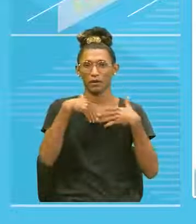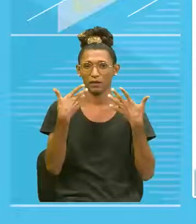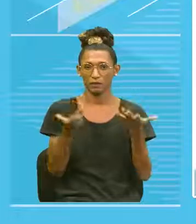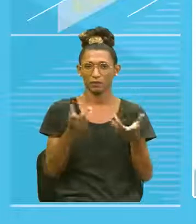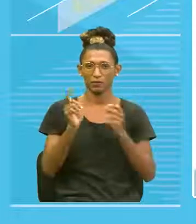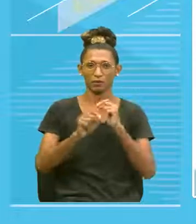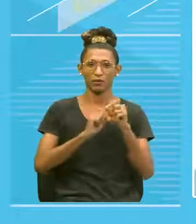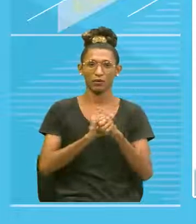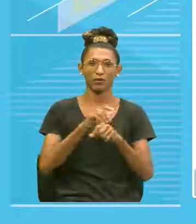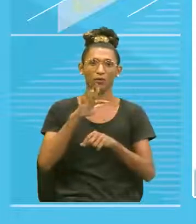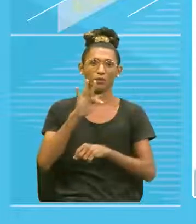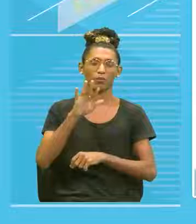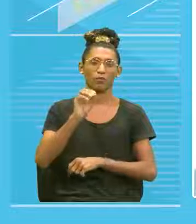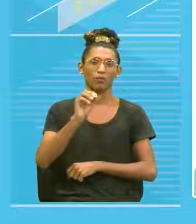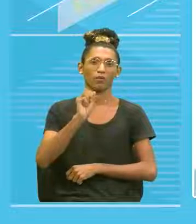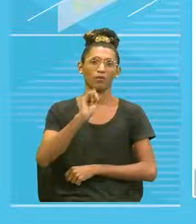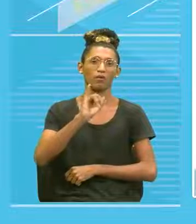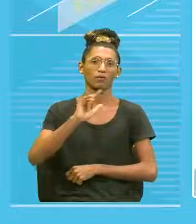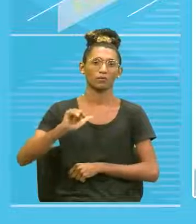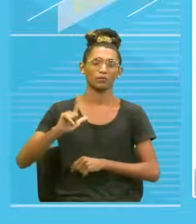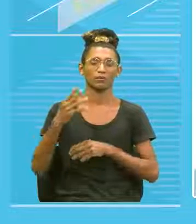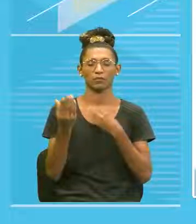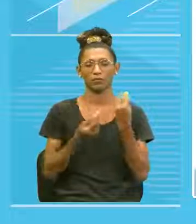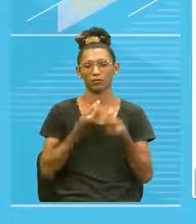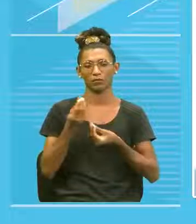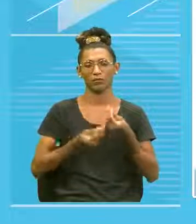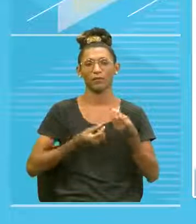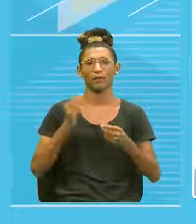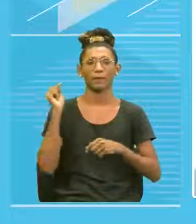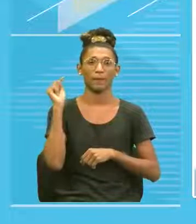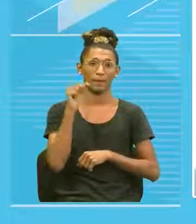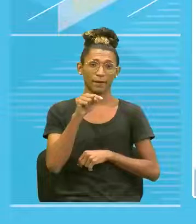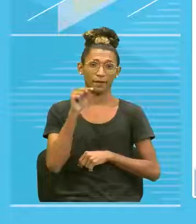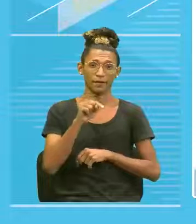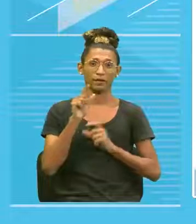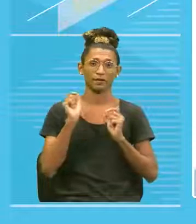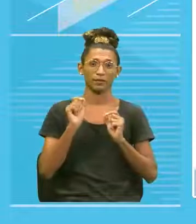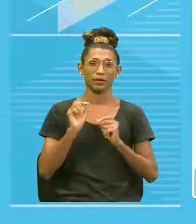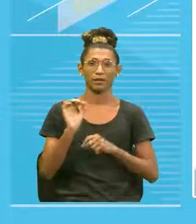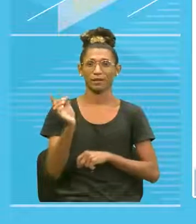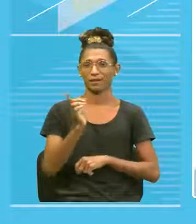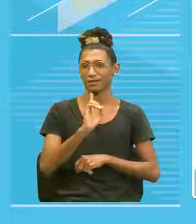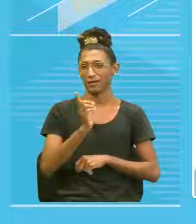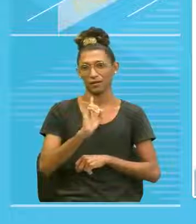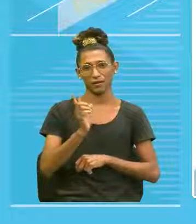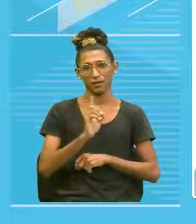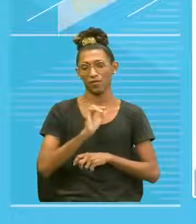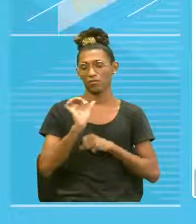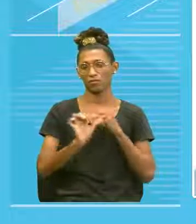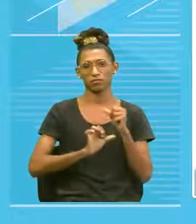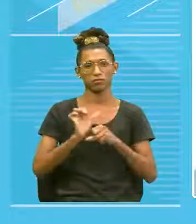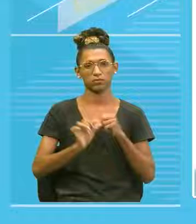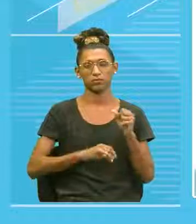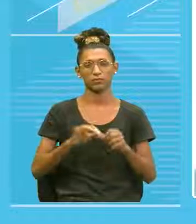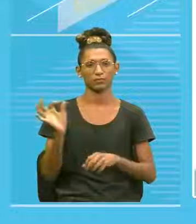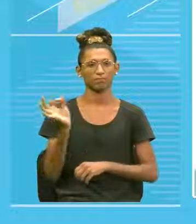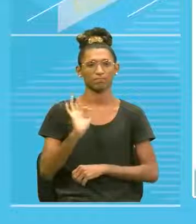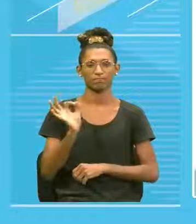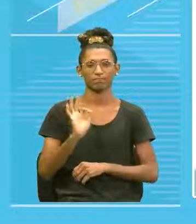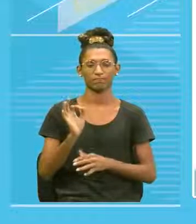combustíveis fósseis duro e eles são não é inovaveis